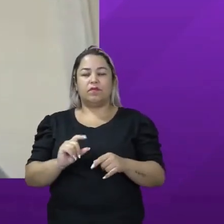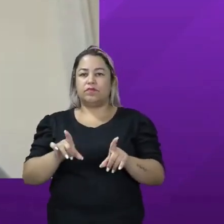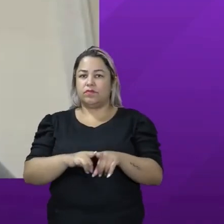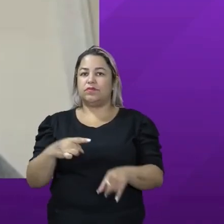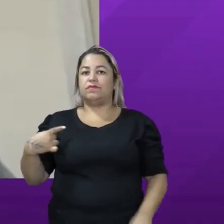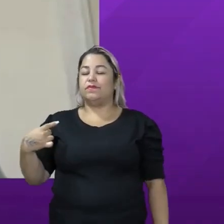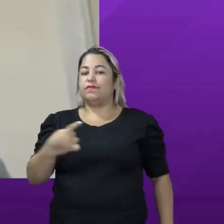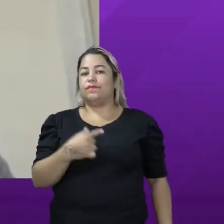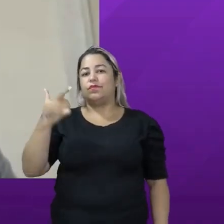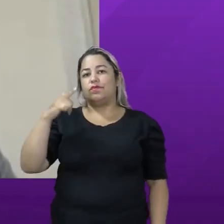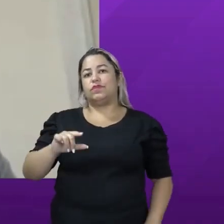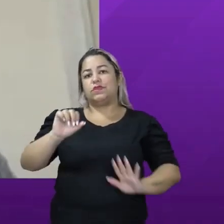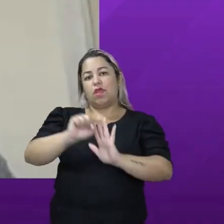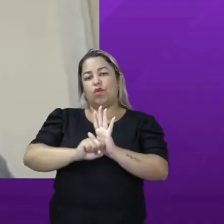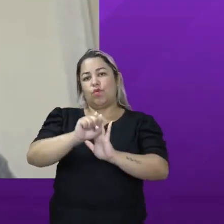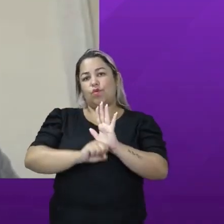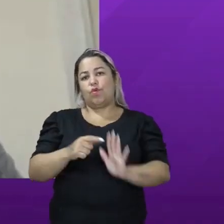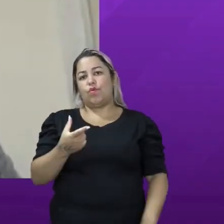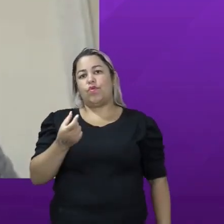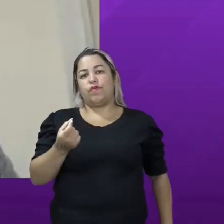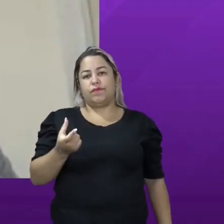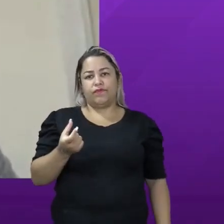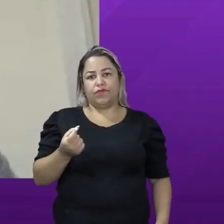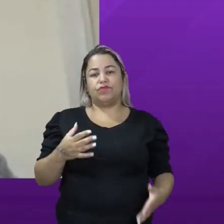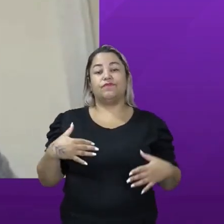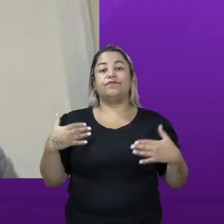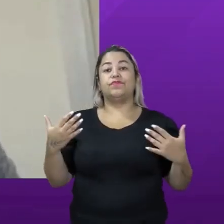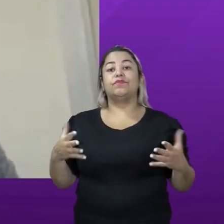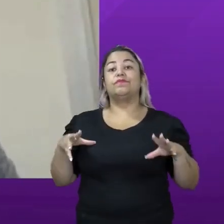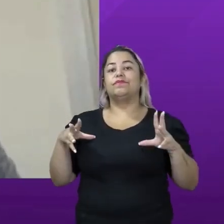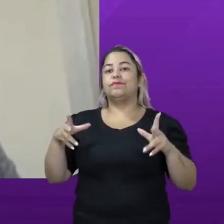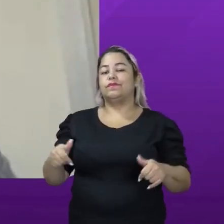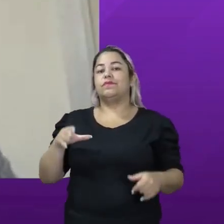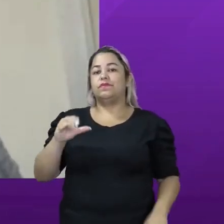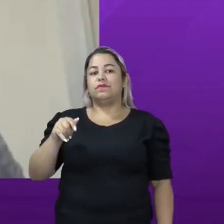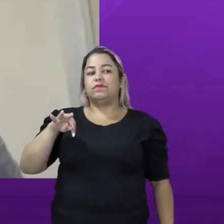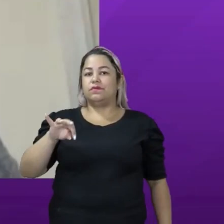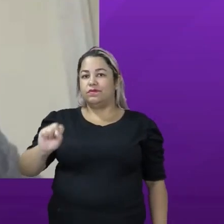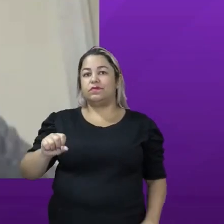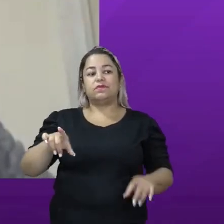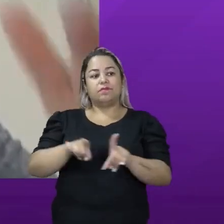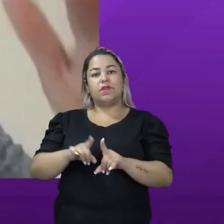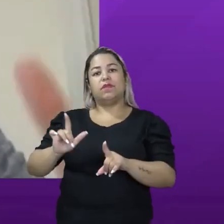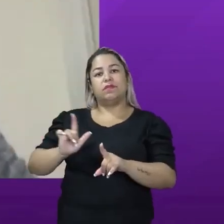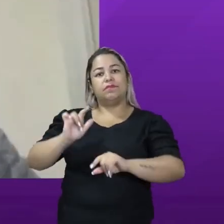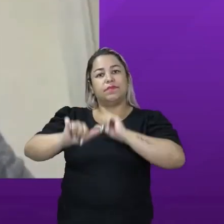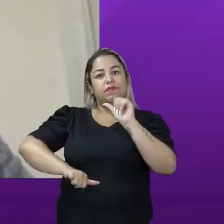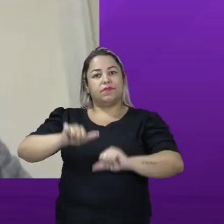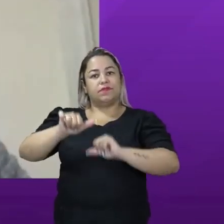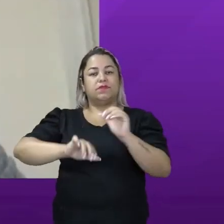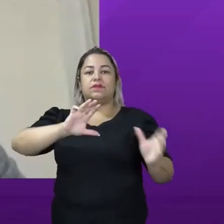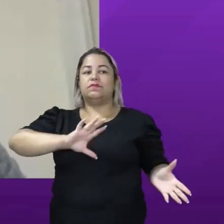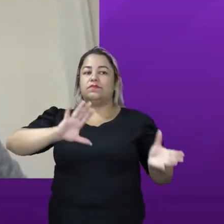gente consolidou ao longo do século XX e, portanto, toda a nossa cesta básica está suscetível à mudança do